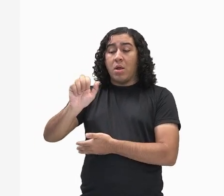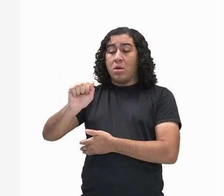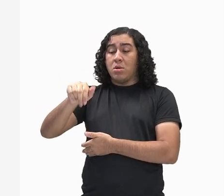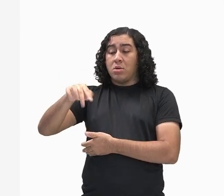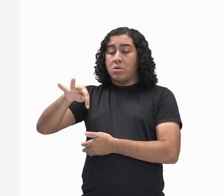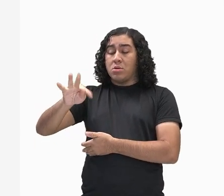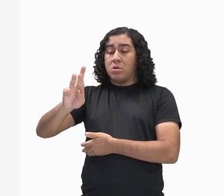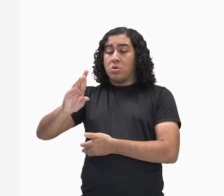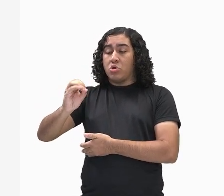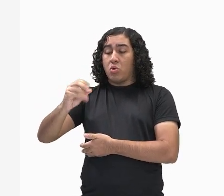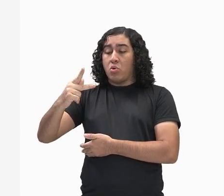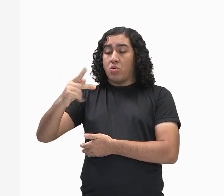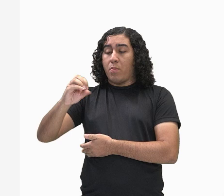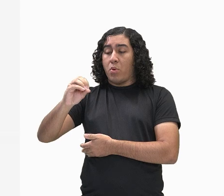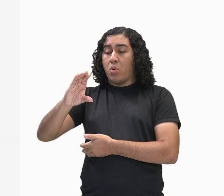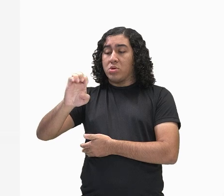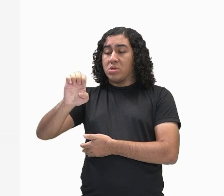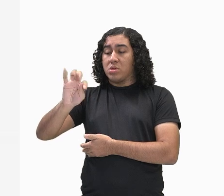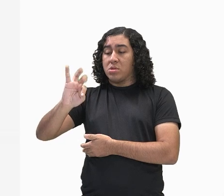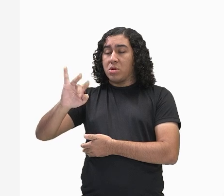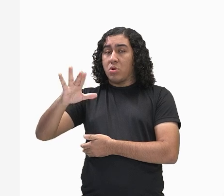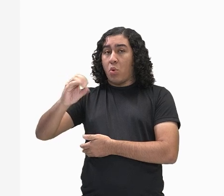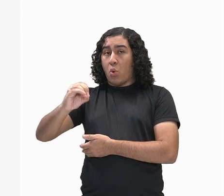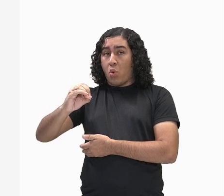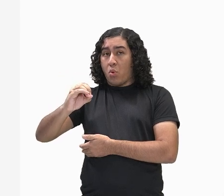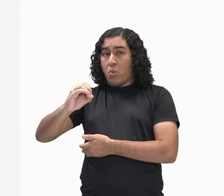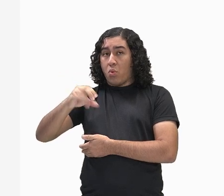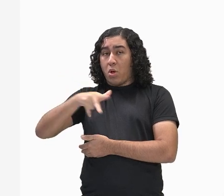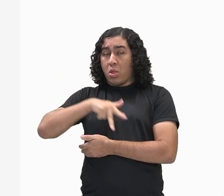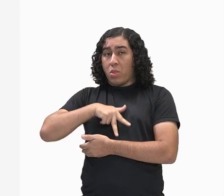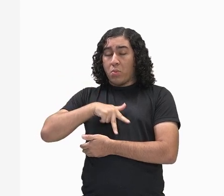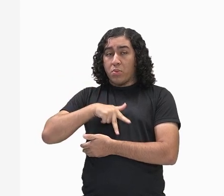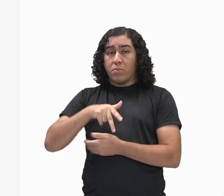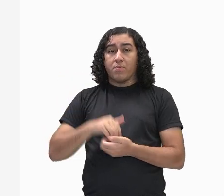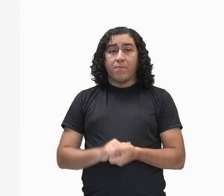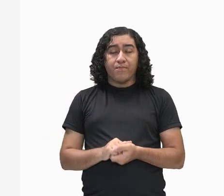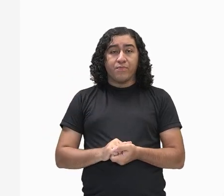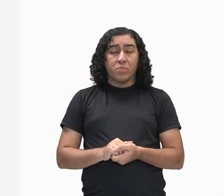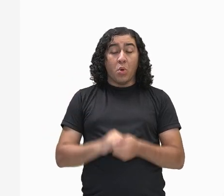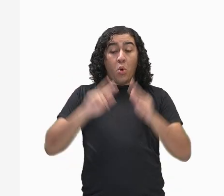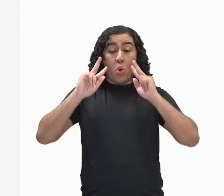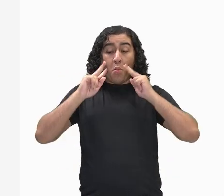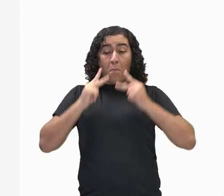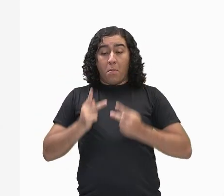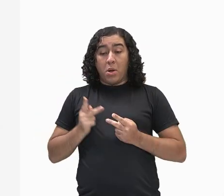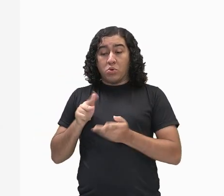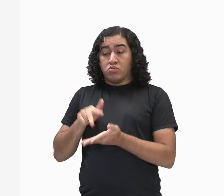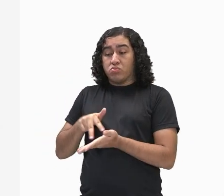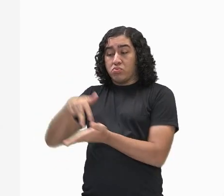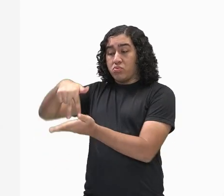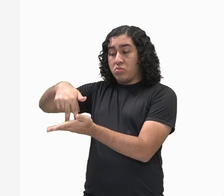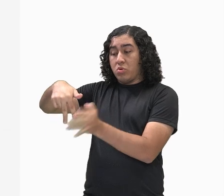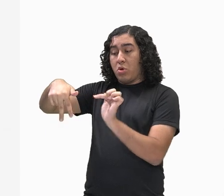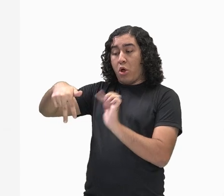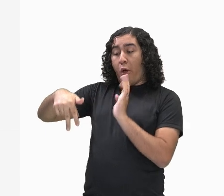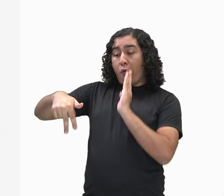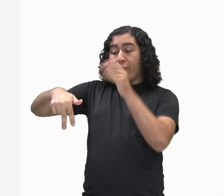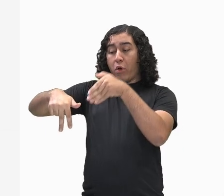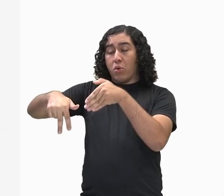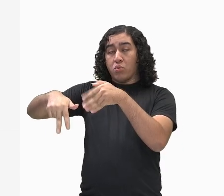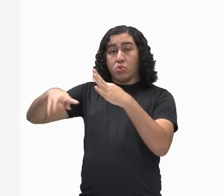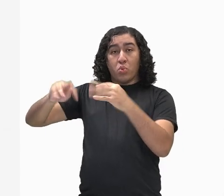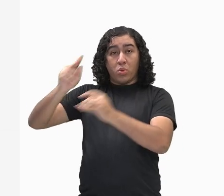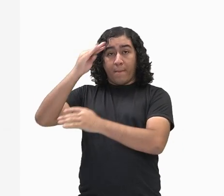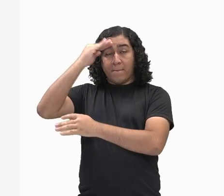Uma visão antropocêntrica aí. Então, antropos, o homem, ele está no centro de tudo.